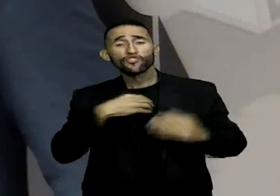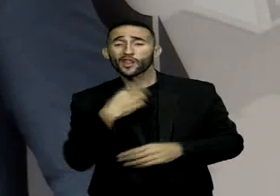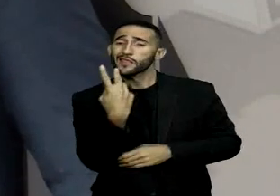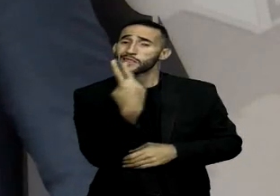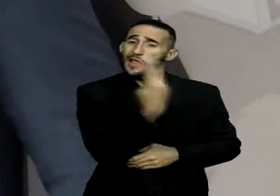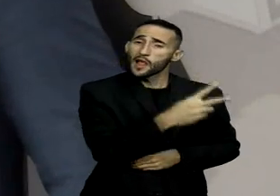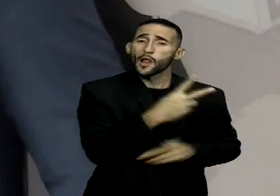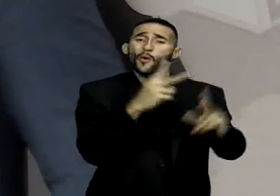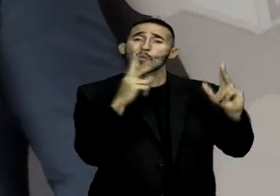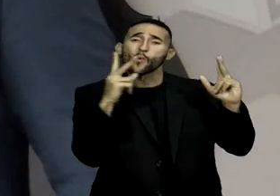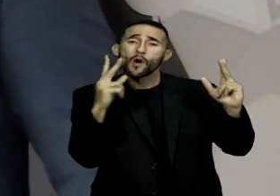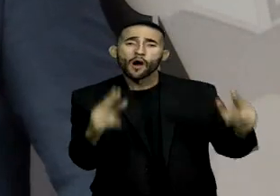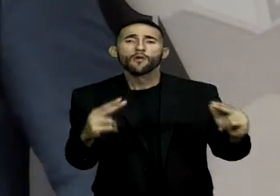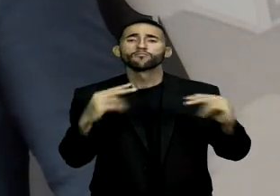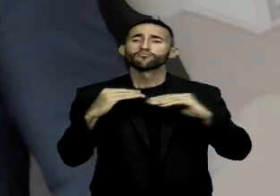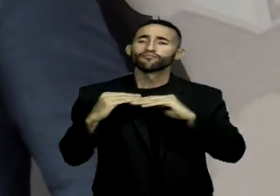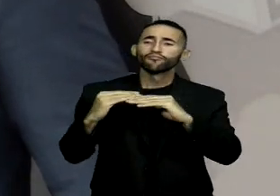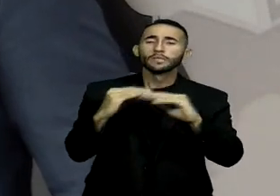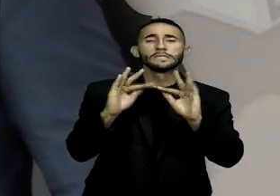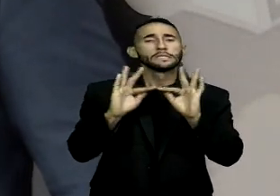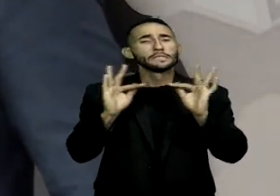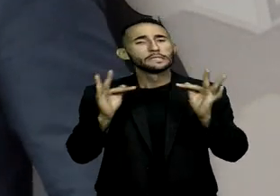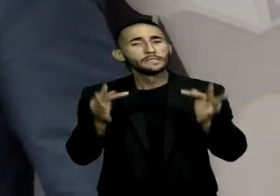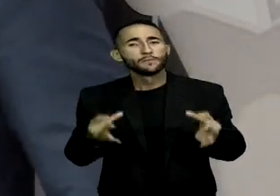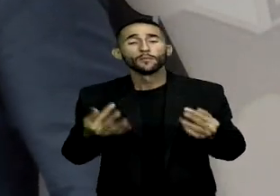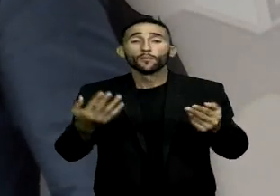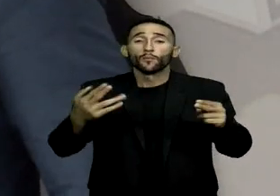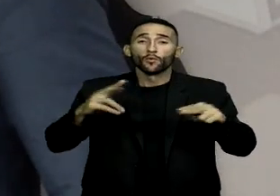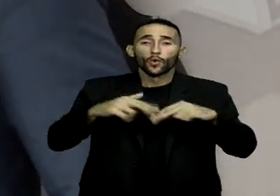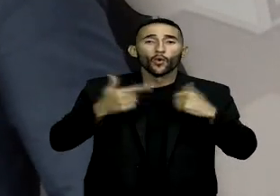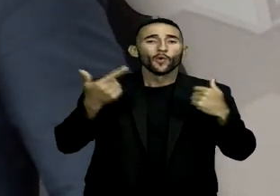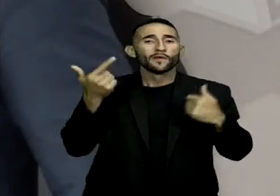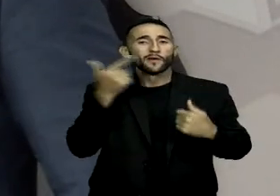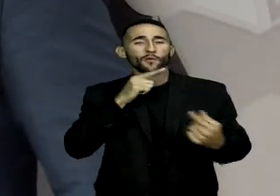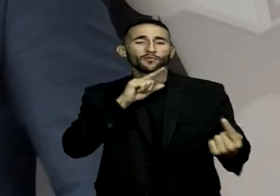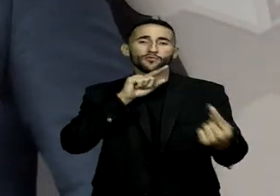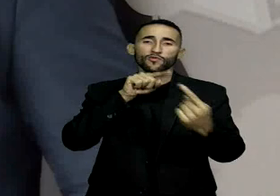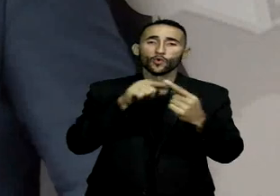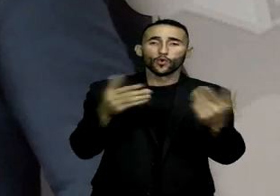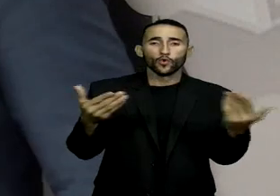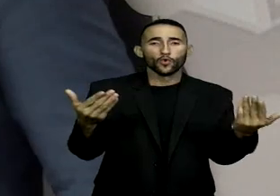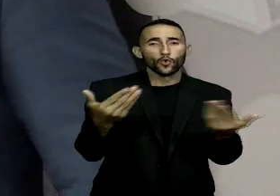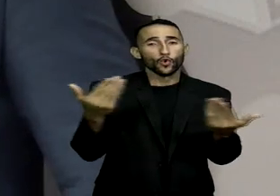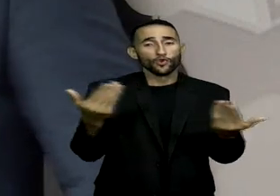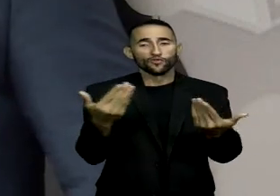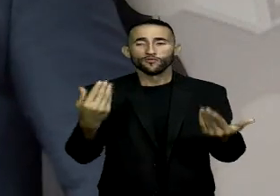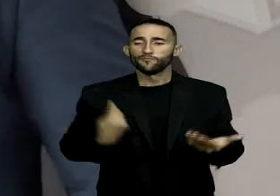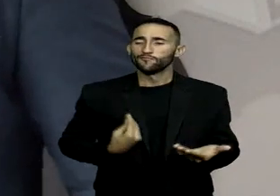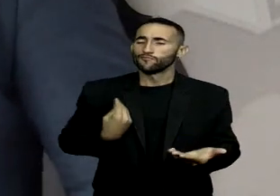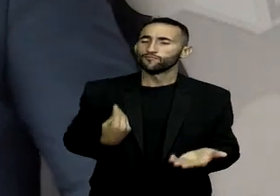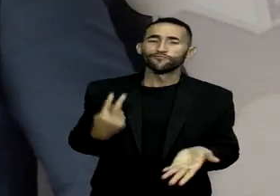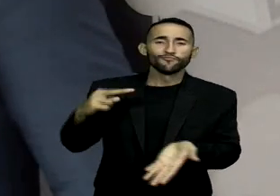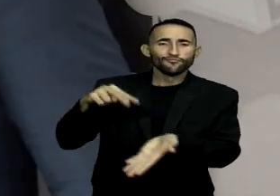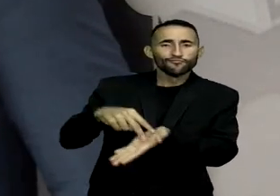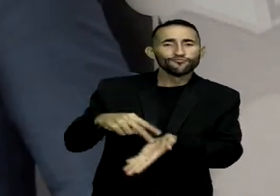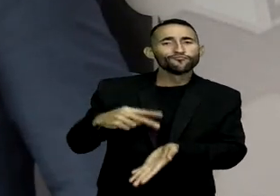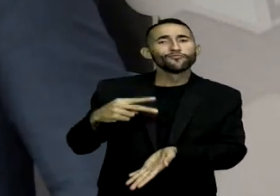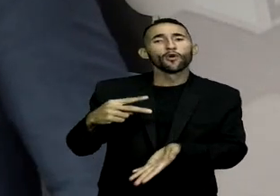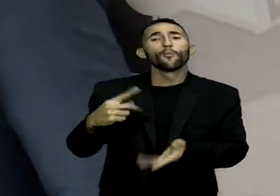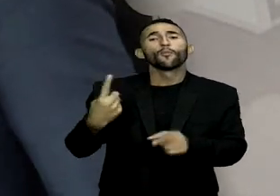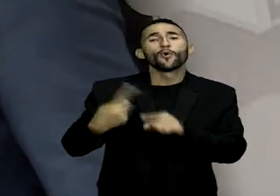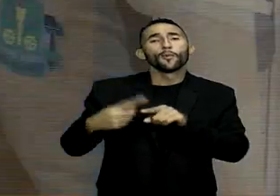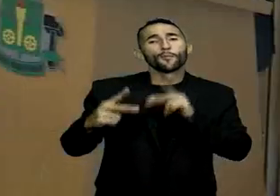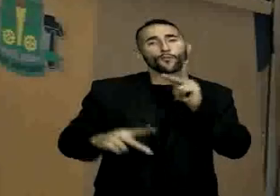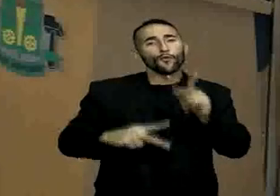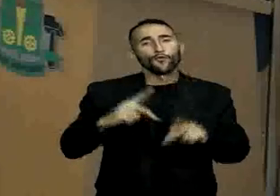vamos conseguir conquistar os nossos objetivos. Porque hoje nós estamos aqui, eleito pelo povo e servindo da melhor maneira. Tá